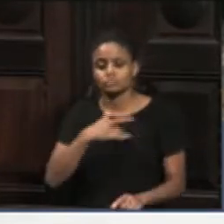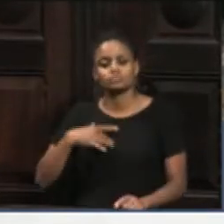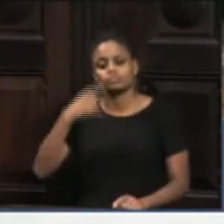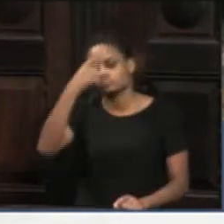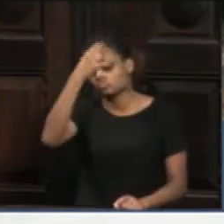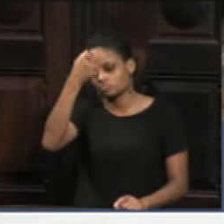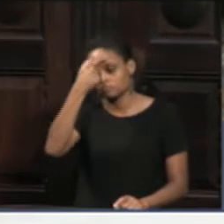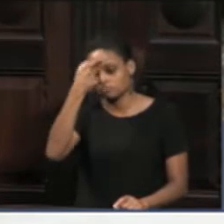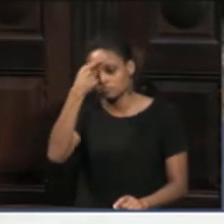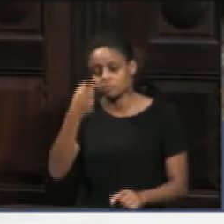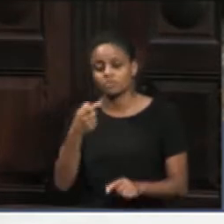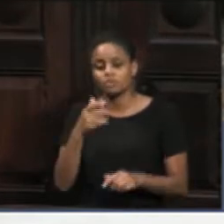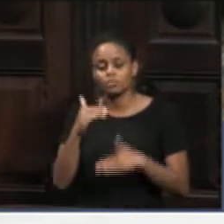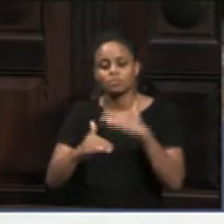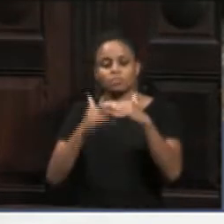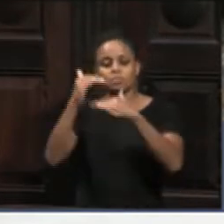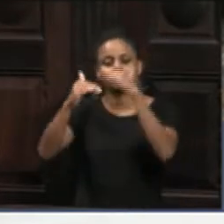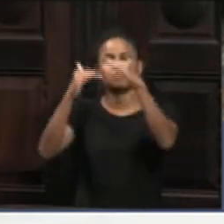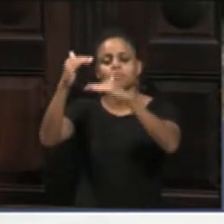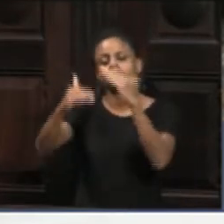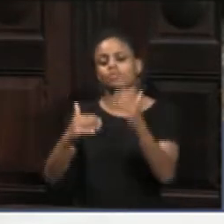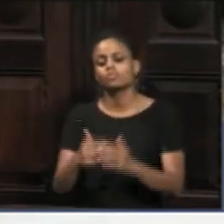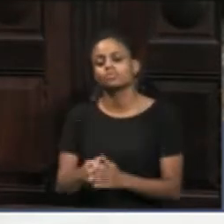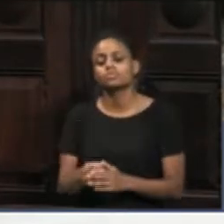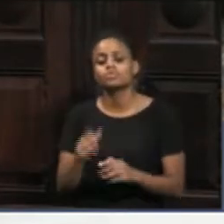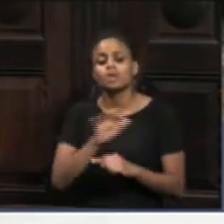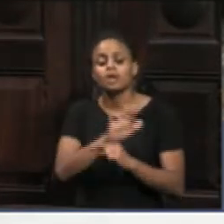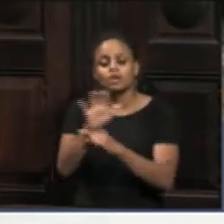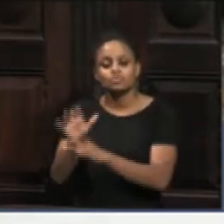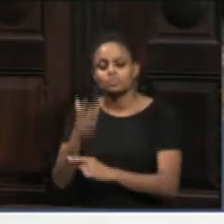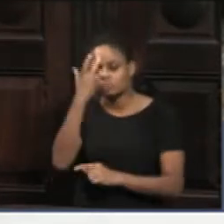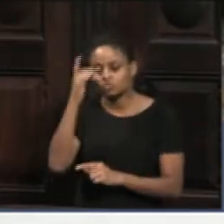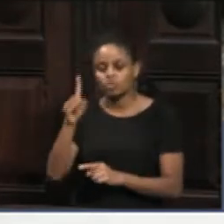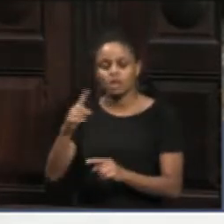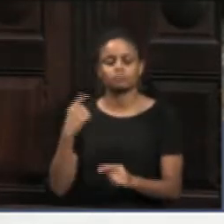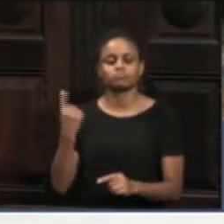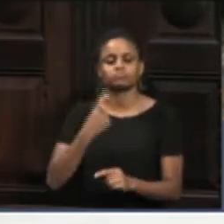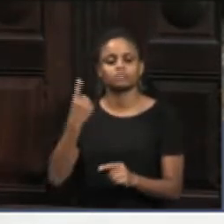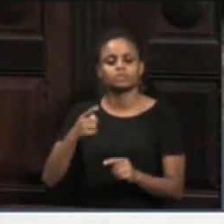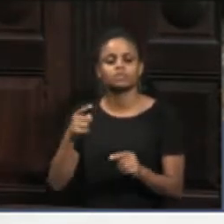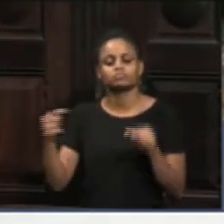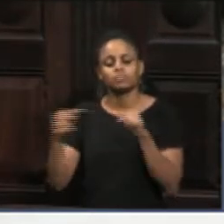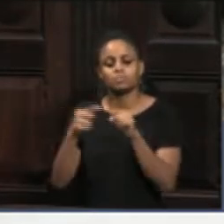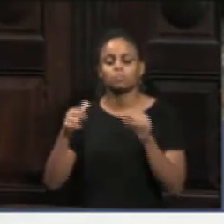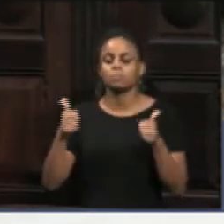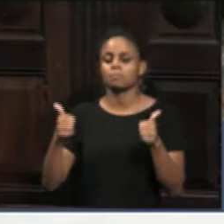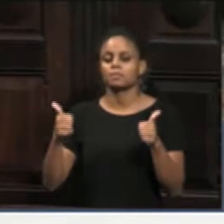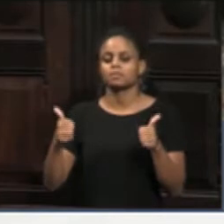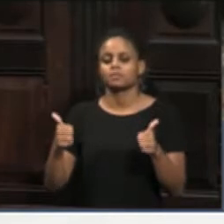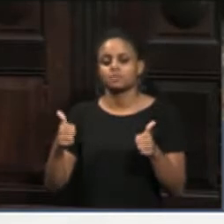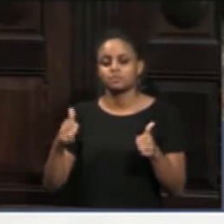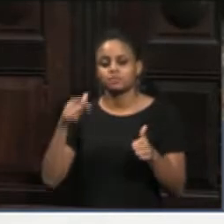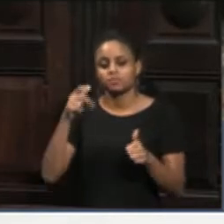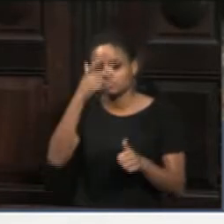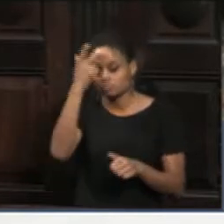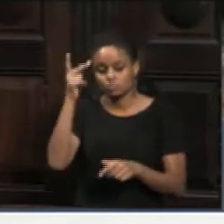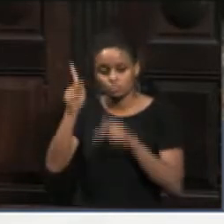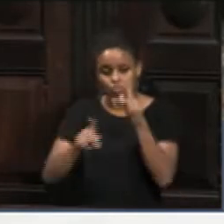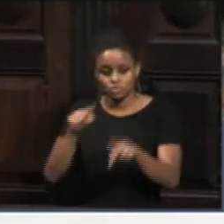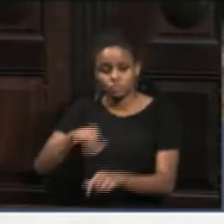no desmonte dos manicômios, na construção da autonomia e cidadania da população do Estado do Rio de Janeiro.